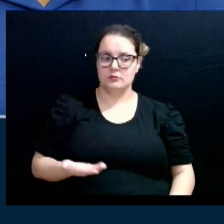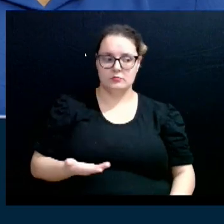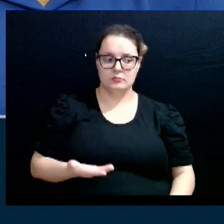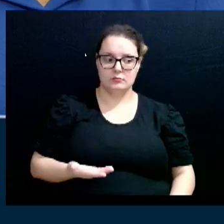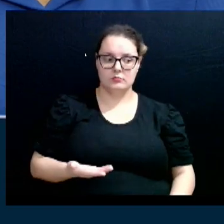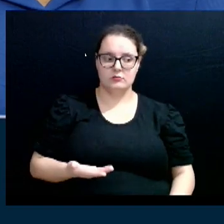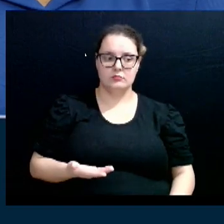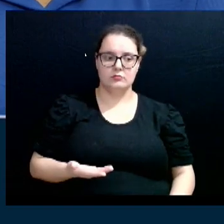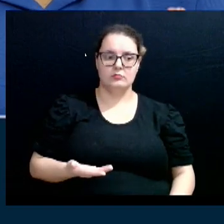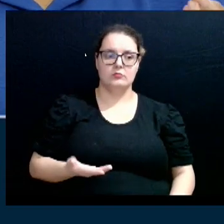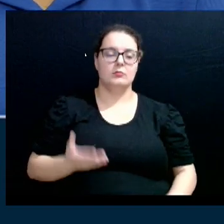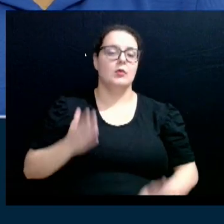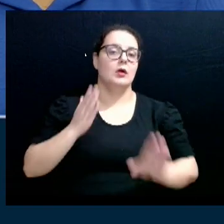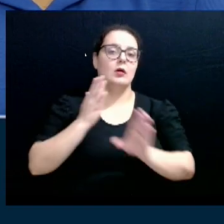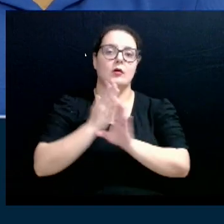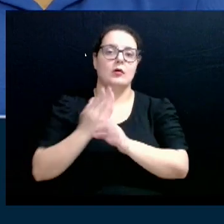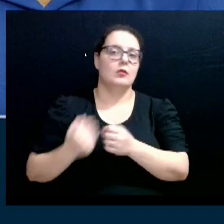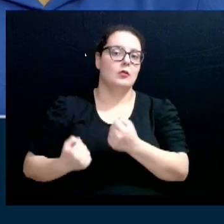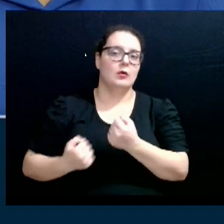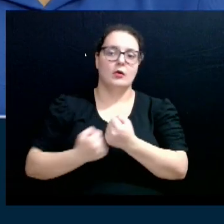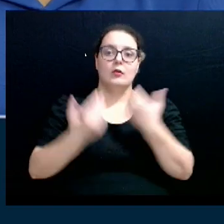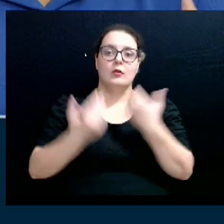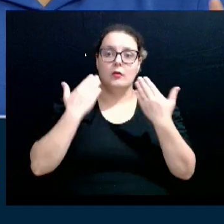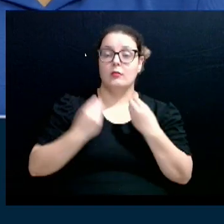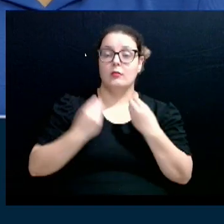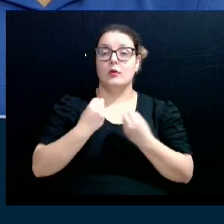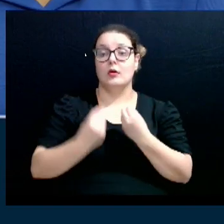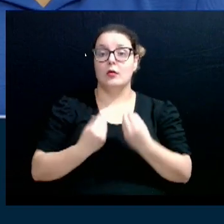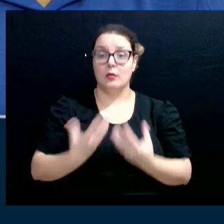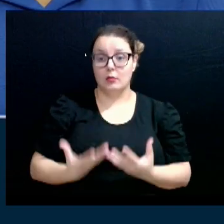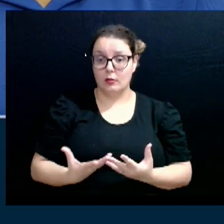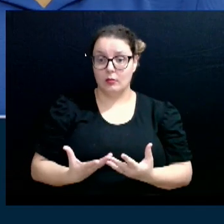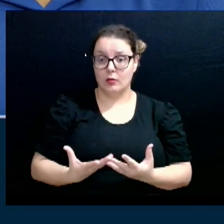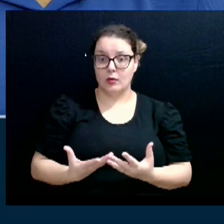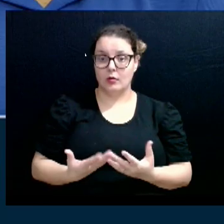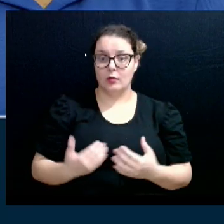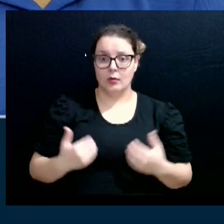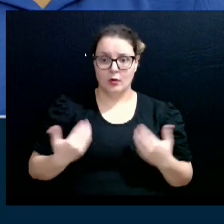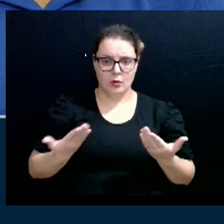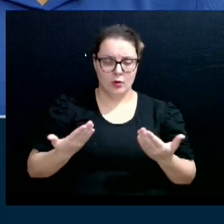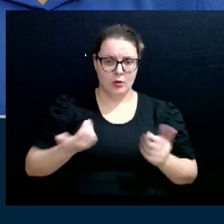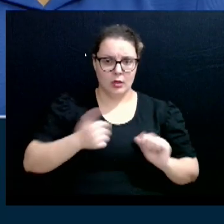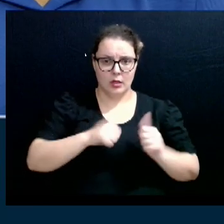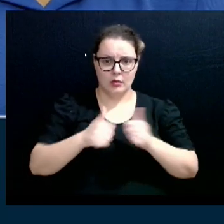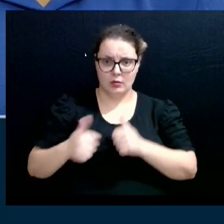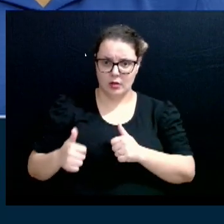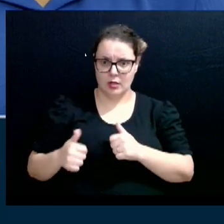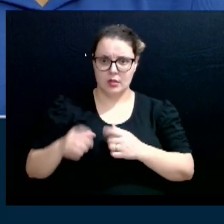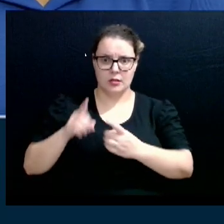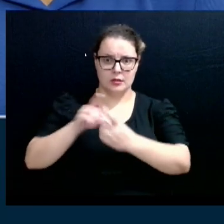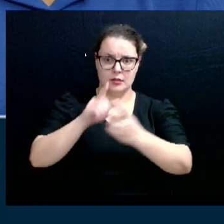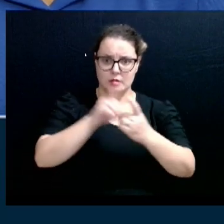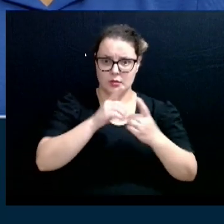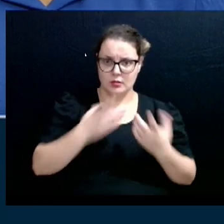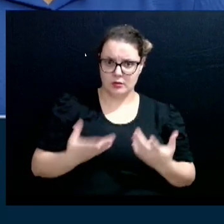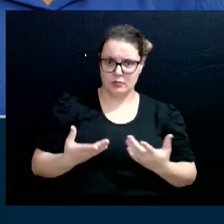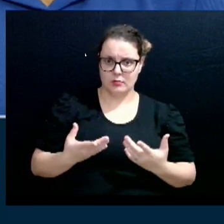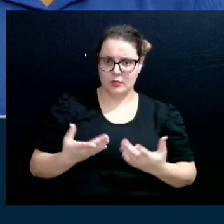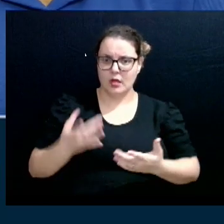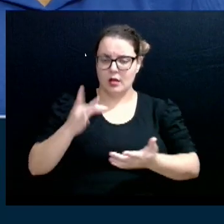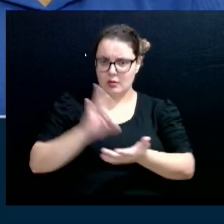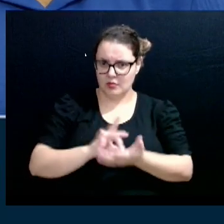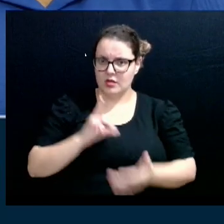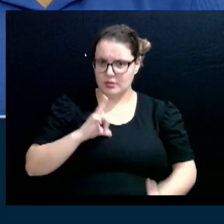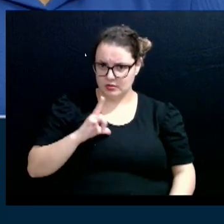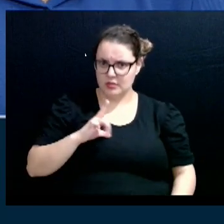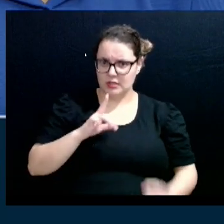encontram um apoio psicológico de que forma? Né? Qual que é a sua avaliação desse atendimento? E se realmente tem esse atendimento para